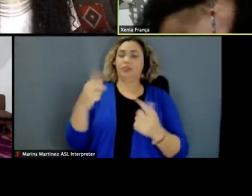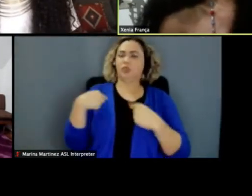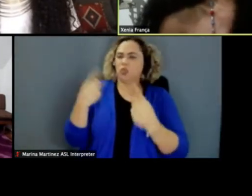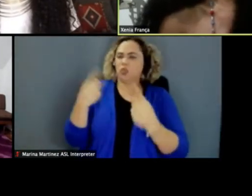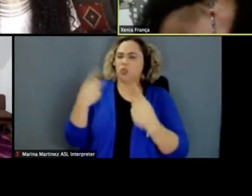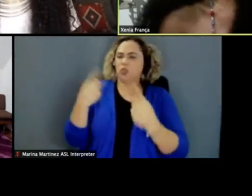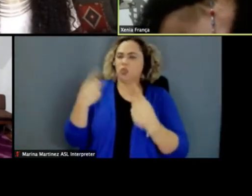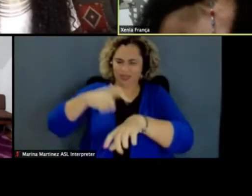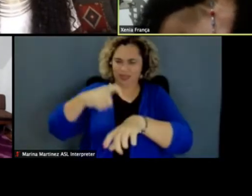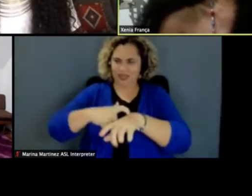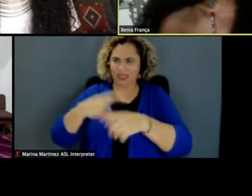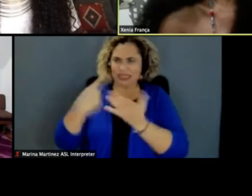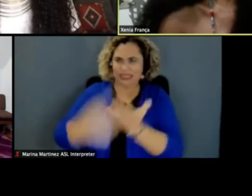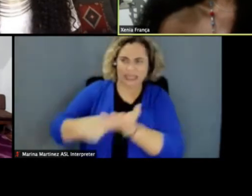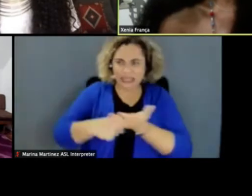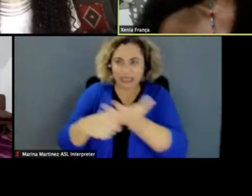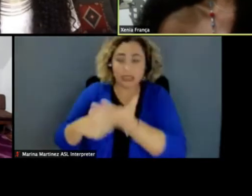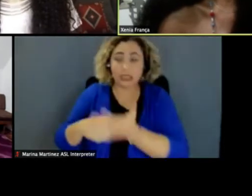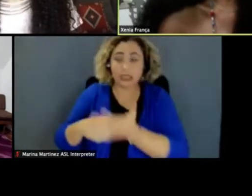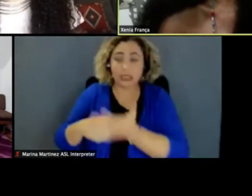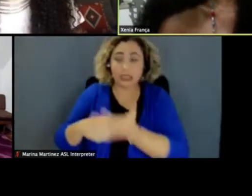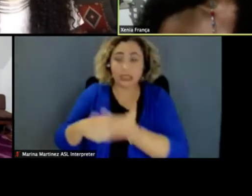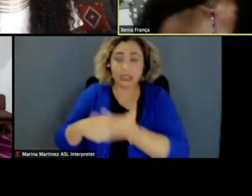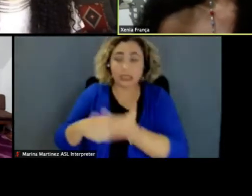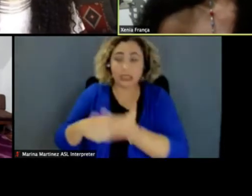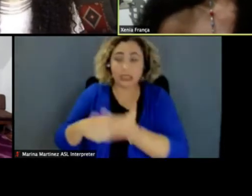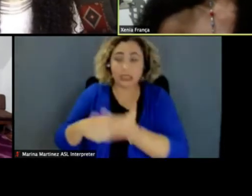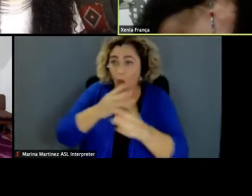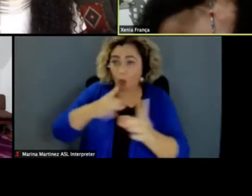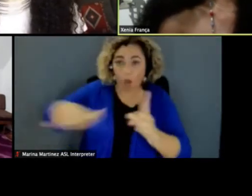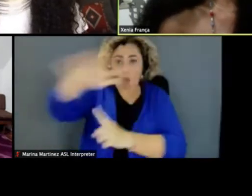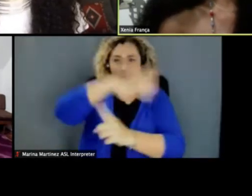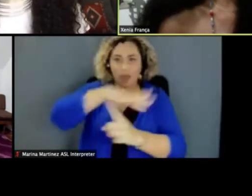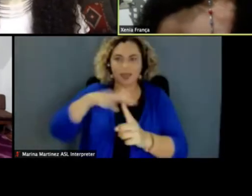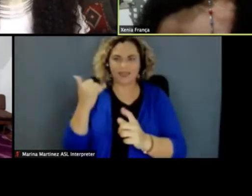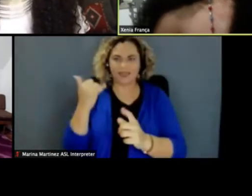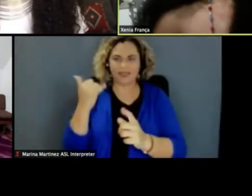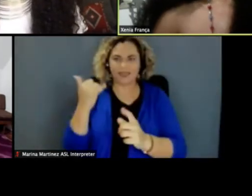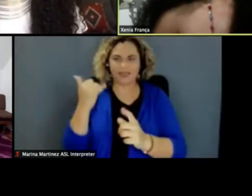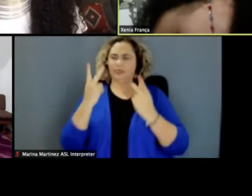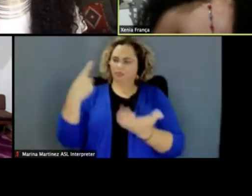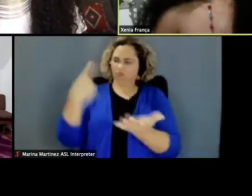aí de discussões, não só no Brasil como no mundo, muito também,